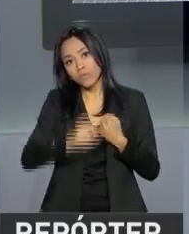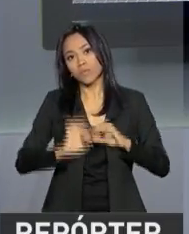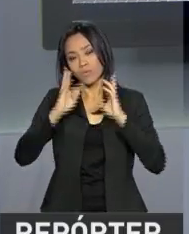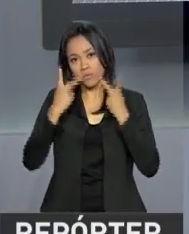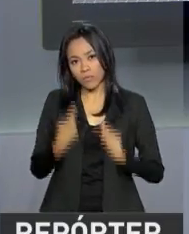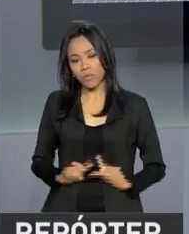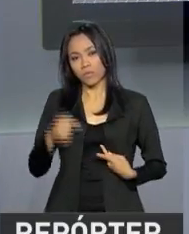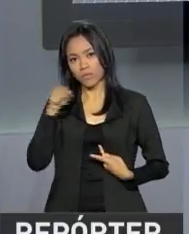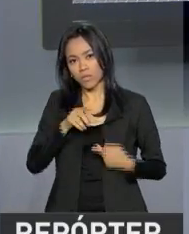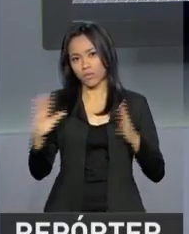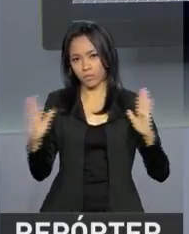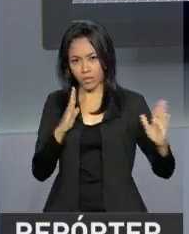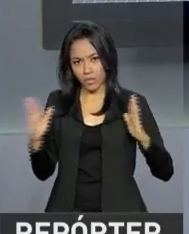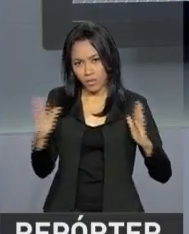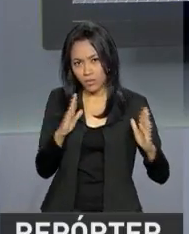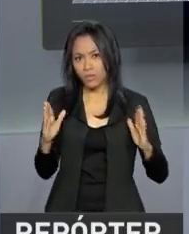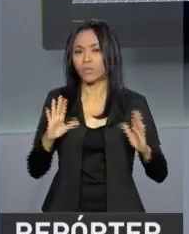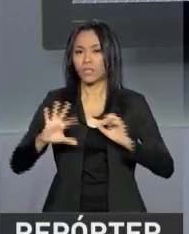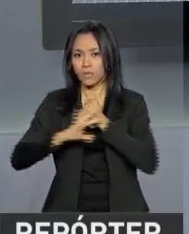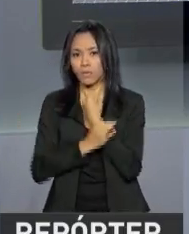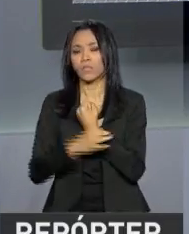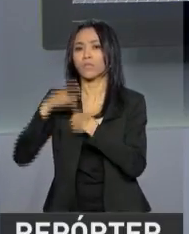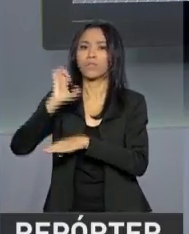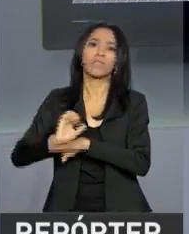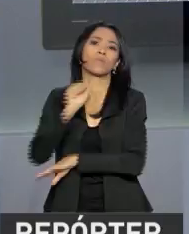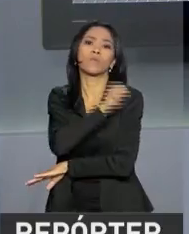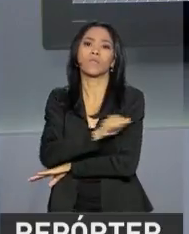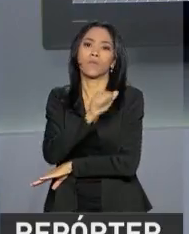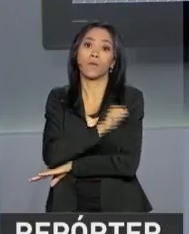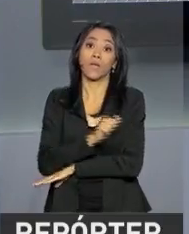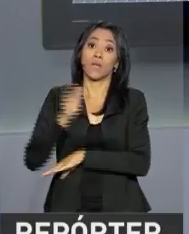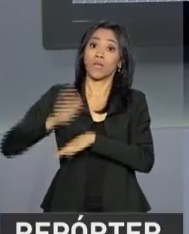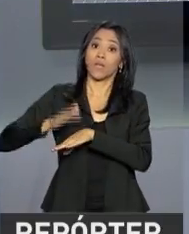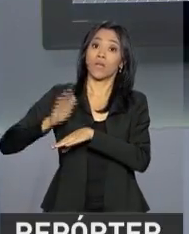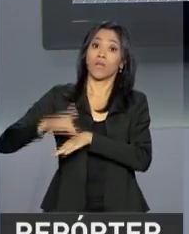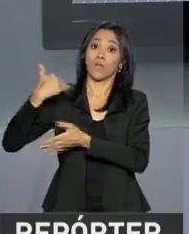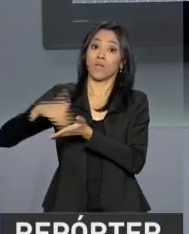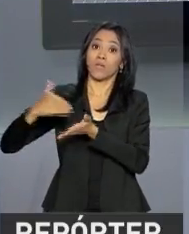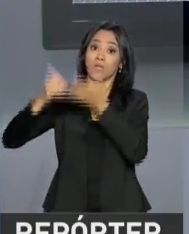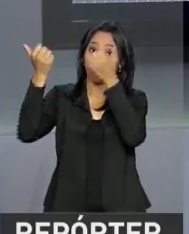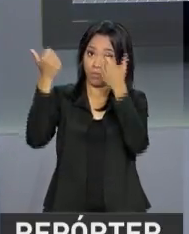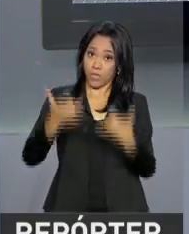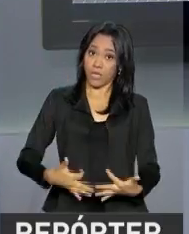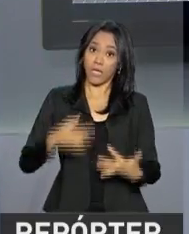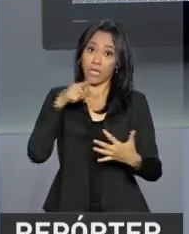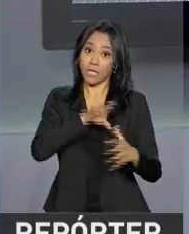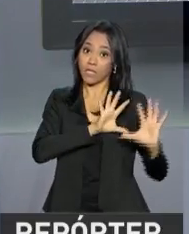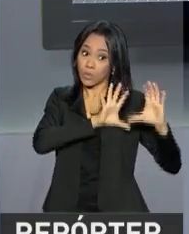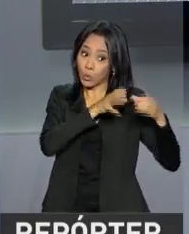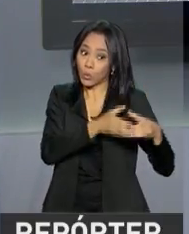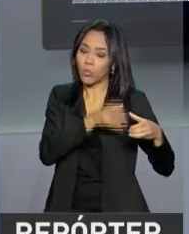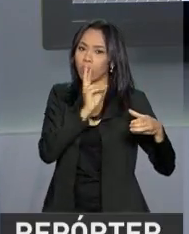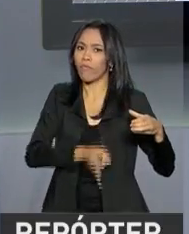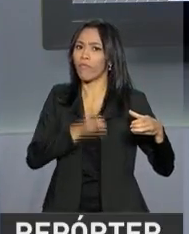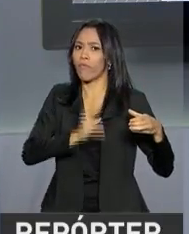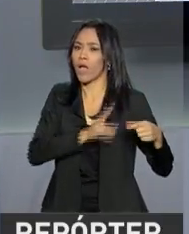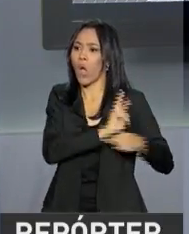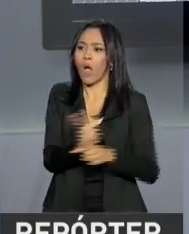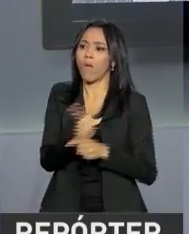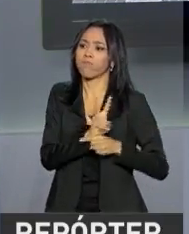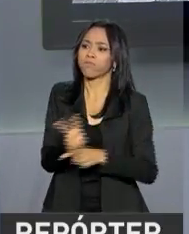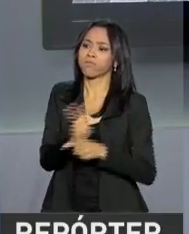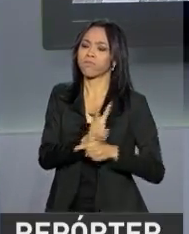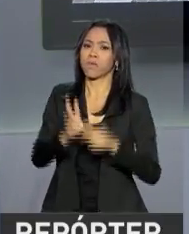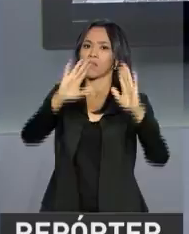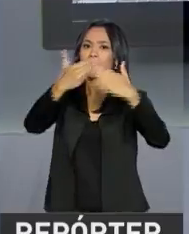durante a intervenção na segurança pública do estado do rio de janeiro segundo o secretário o observatório vai ter um trabalho permanente nas comunidades